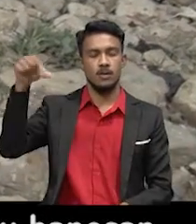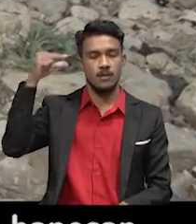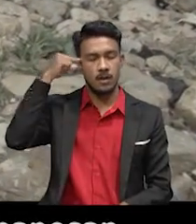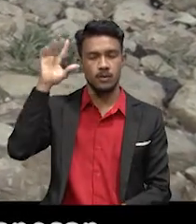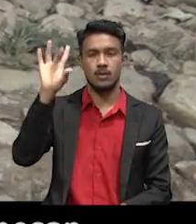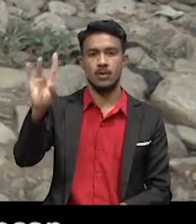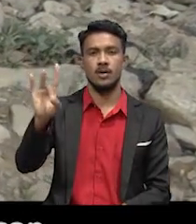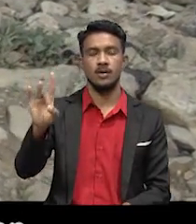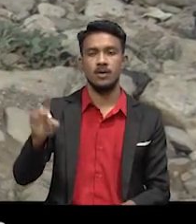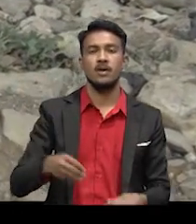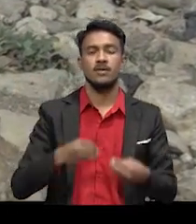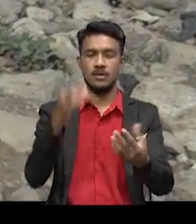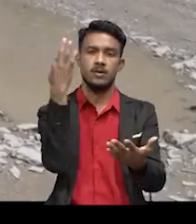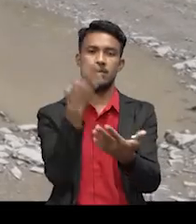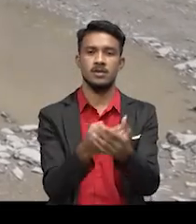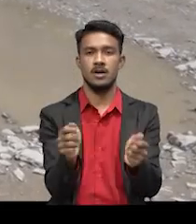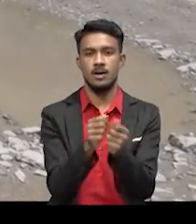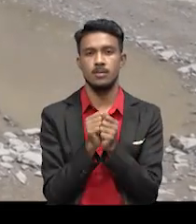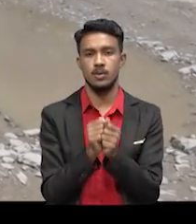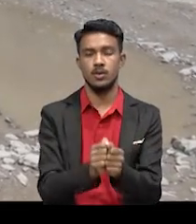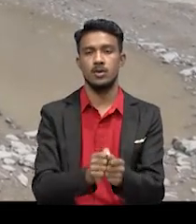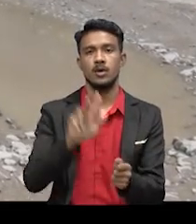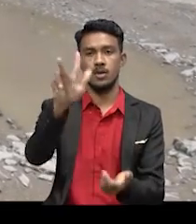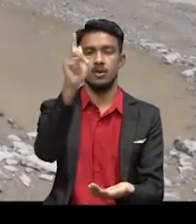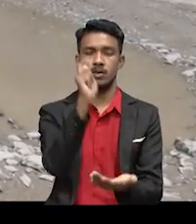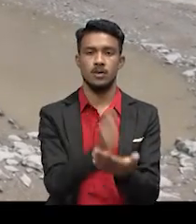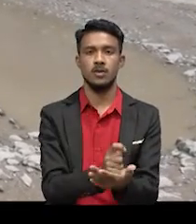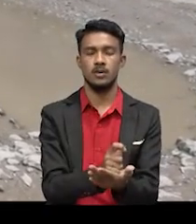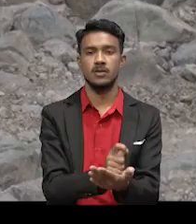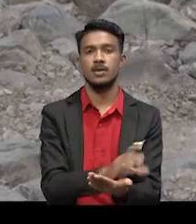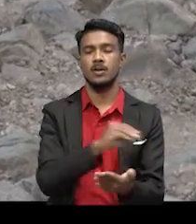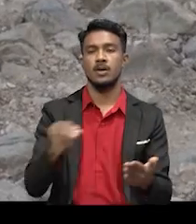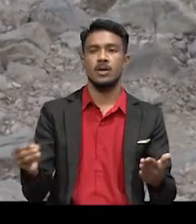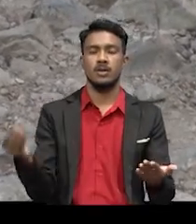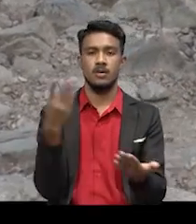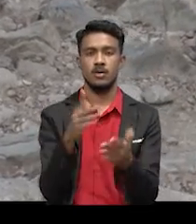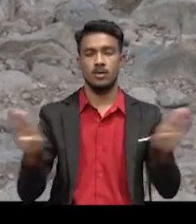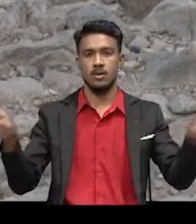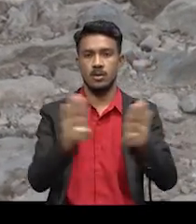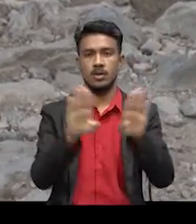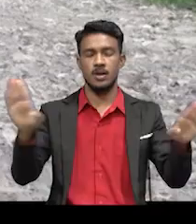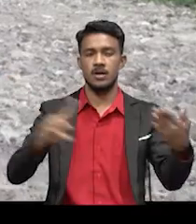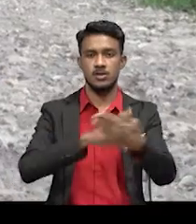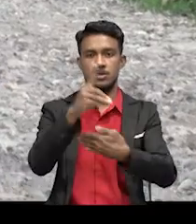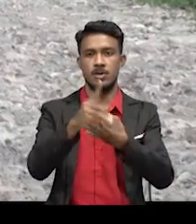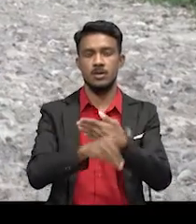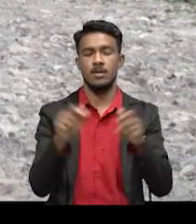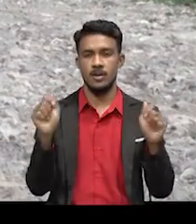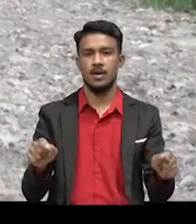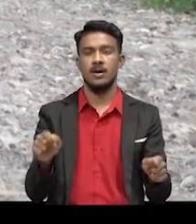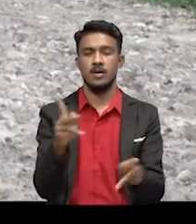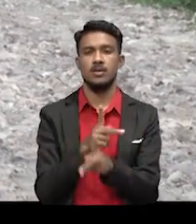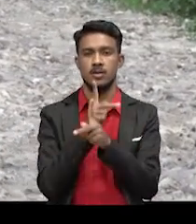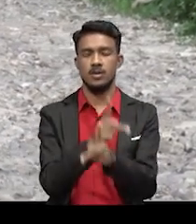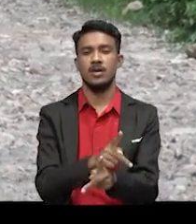constitucional prevê orçamento o total tocon a Stolo Liu, nebe aloca e fundo infraestrutura no capital desenvolvimento ou de financiar projeto